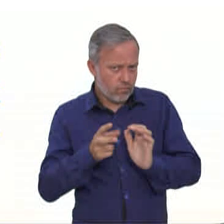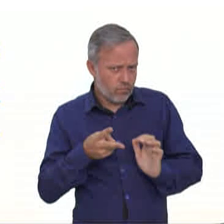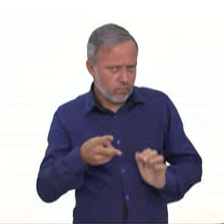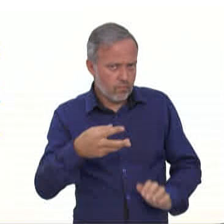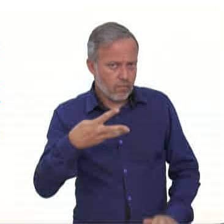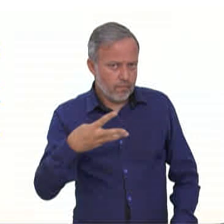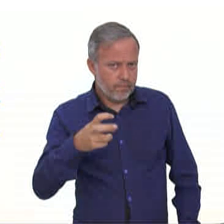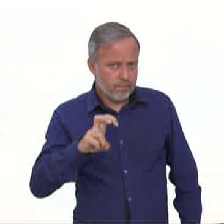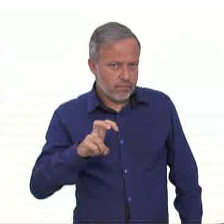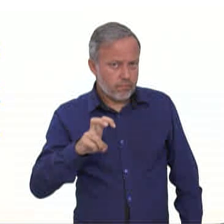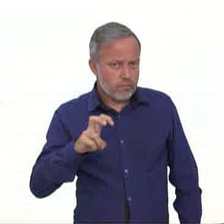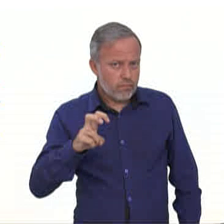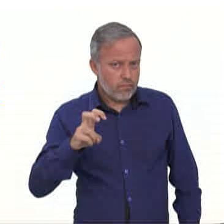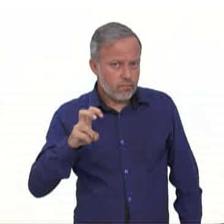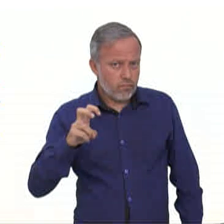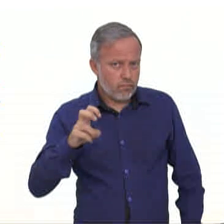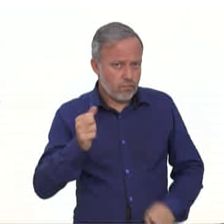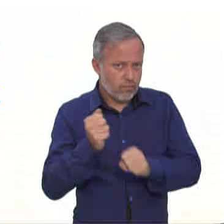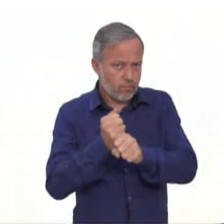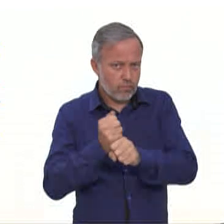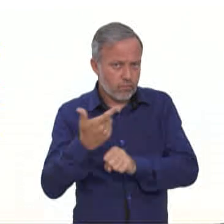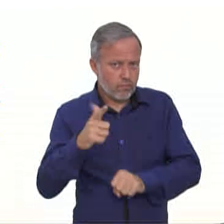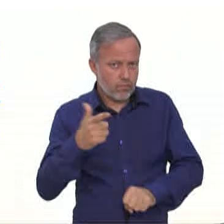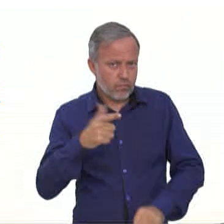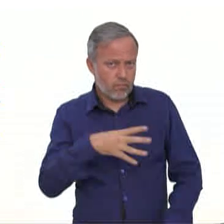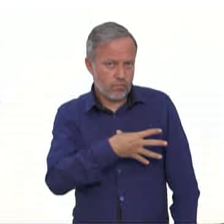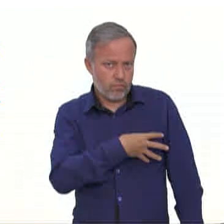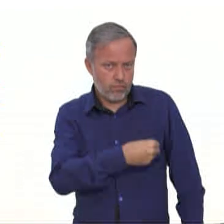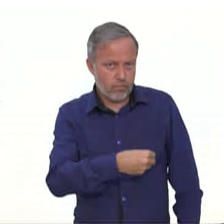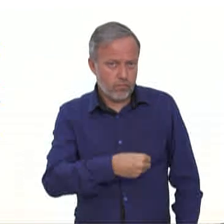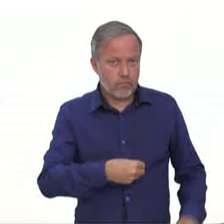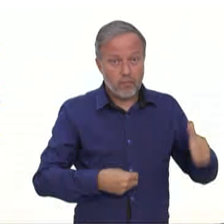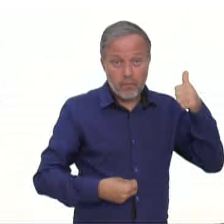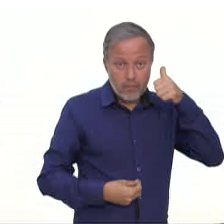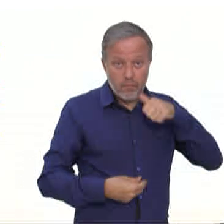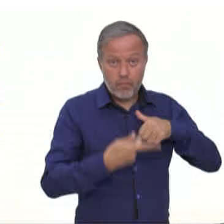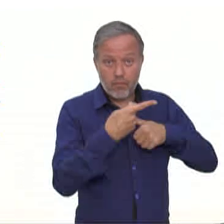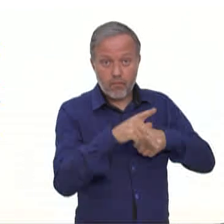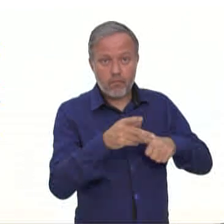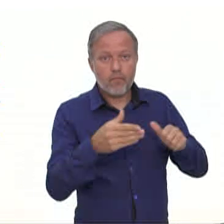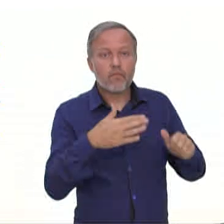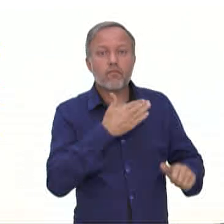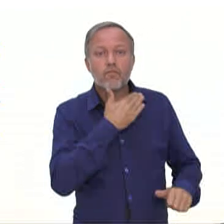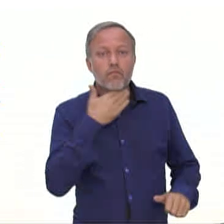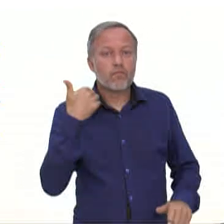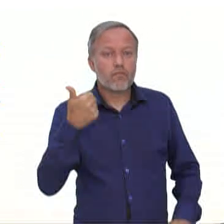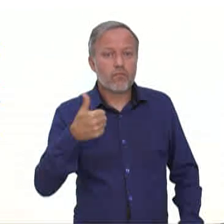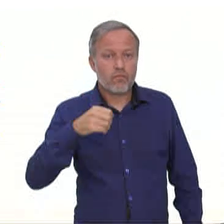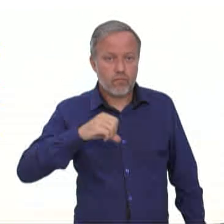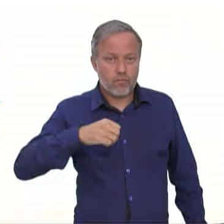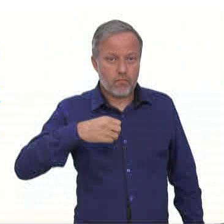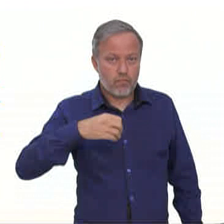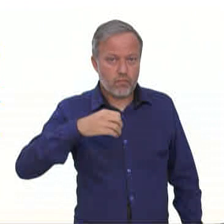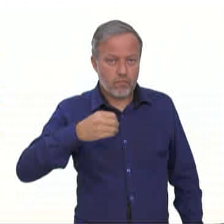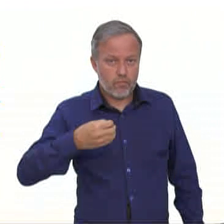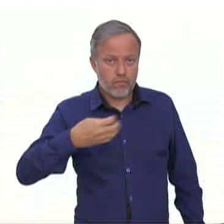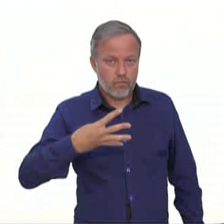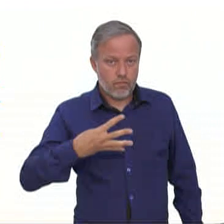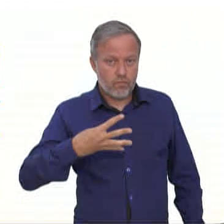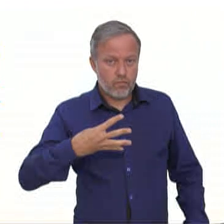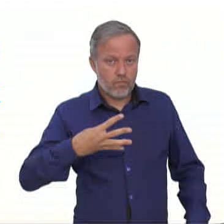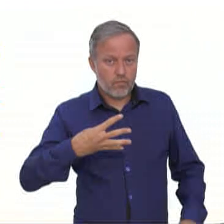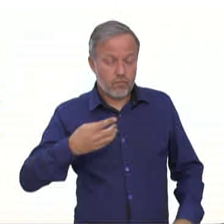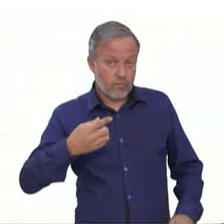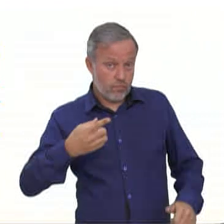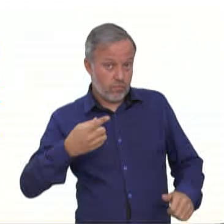anos, não tiveram filhos e Carolina morreu em 1904. Em sua homenagem, Machado